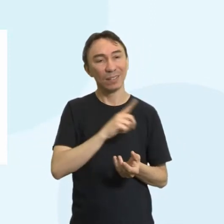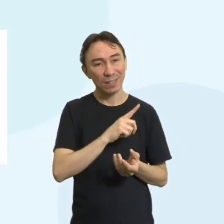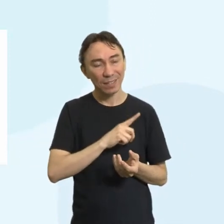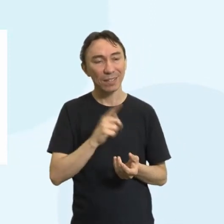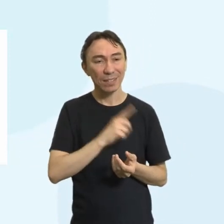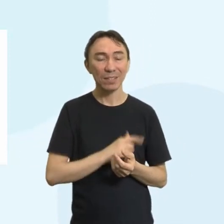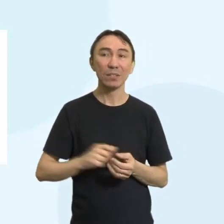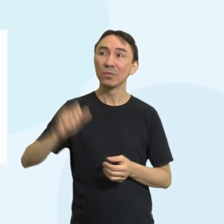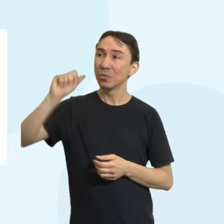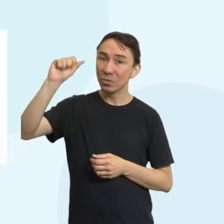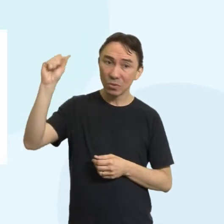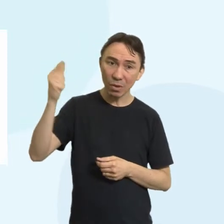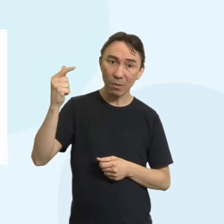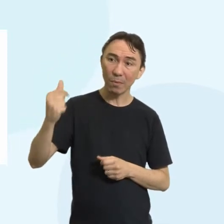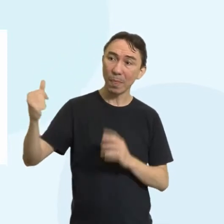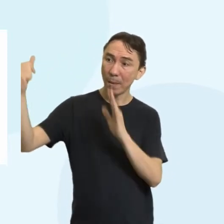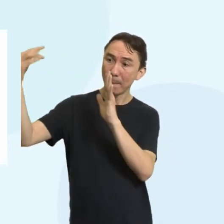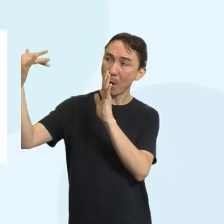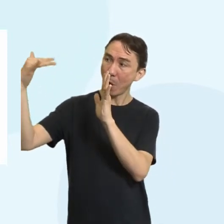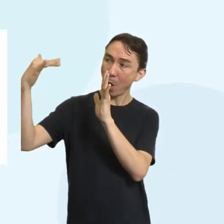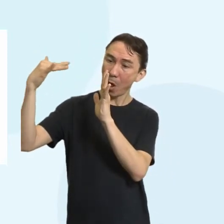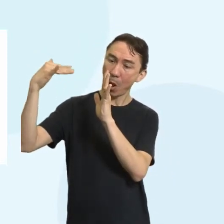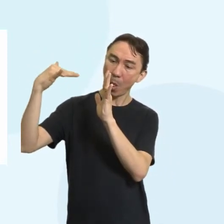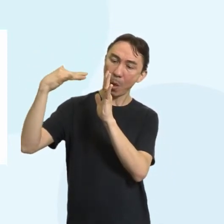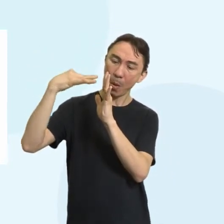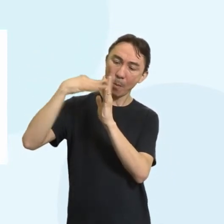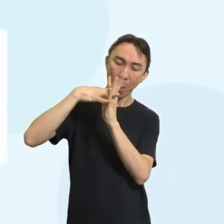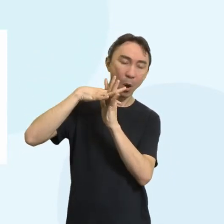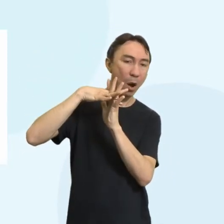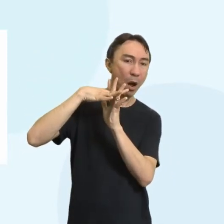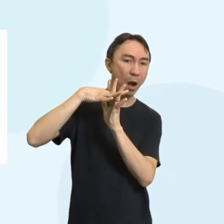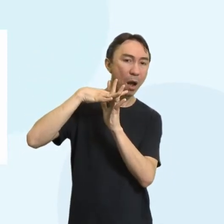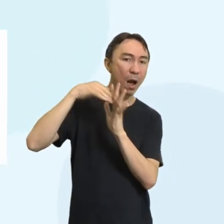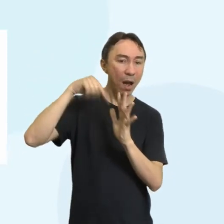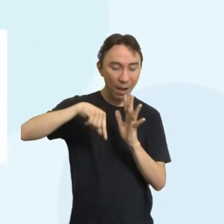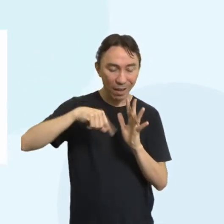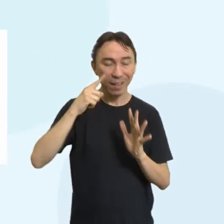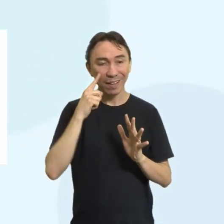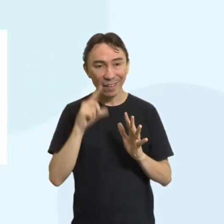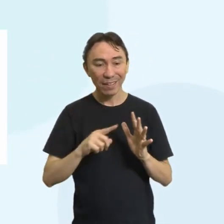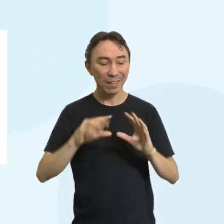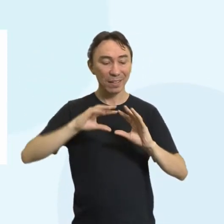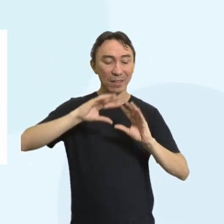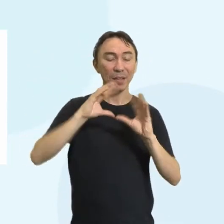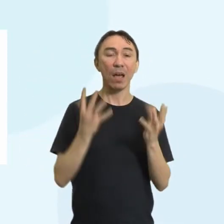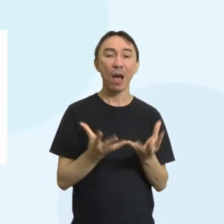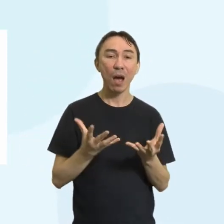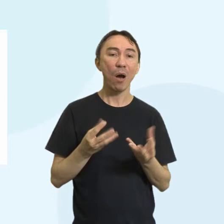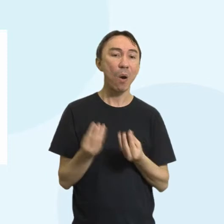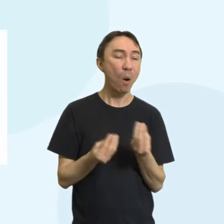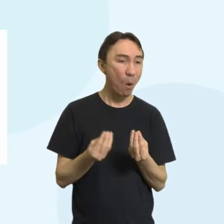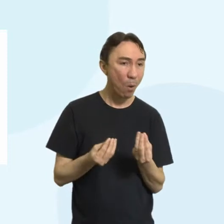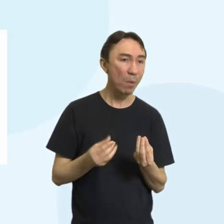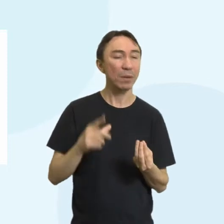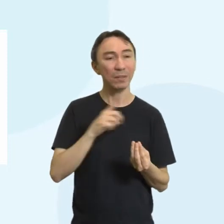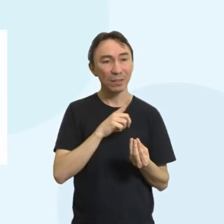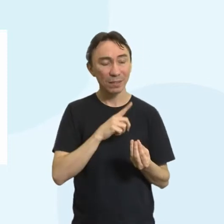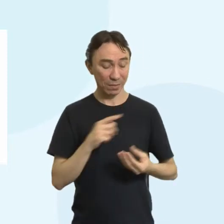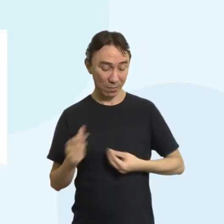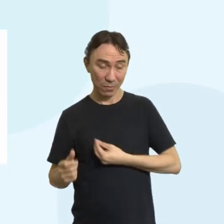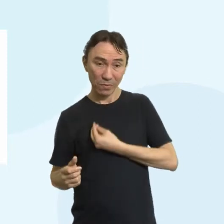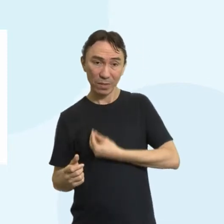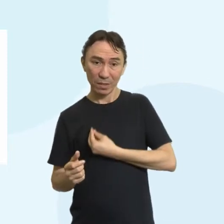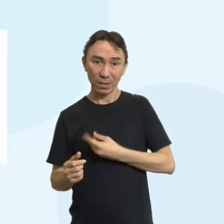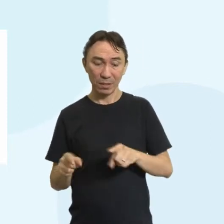no planeta Terra, bem como a identificação e a descrição da relação entre a existência da vida e a composição da